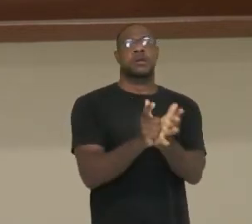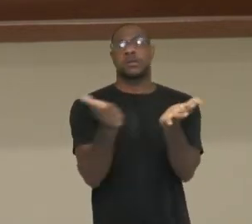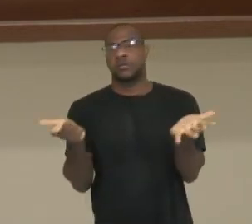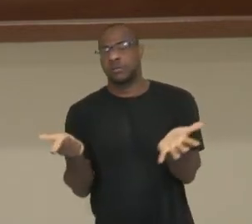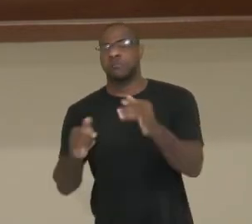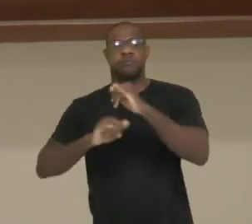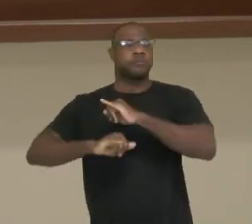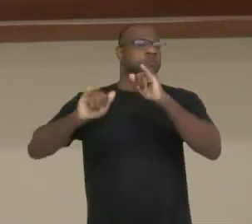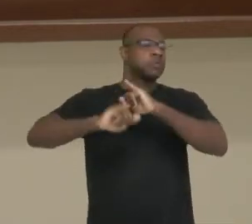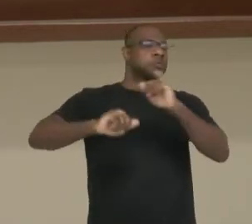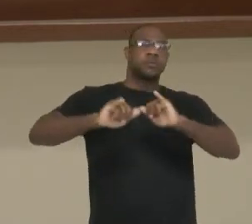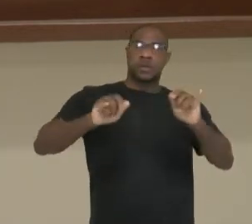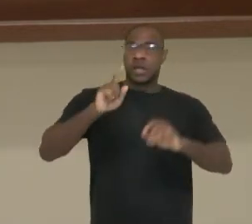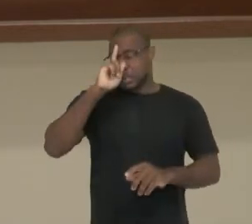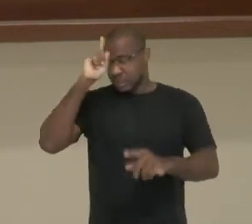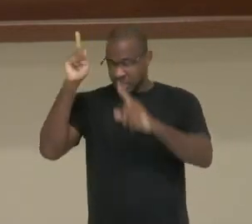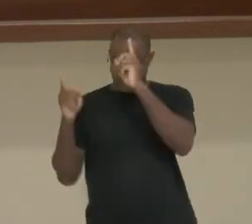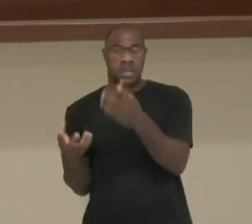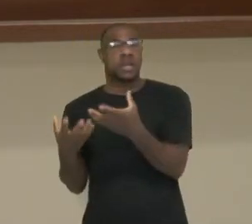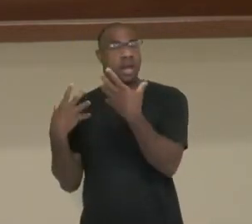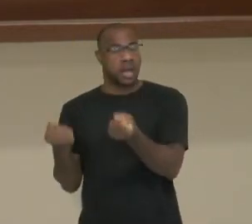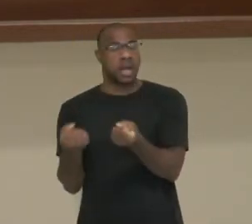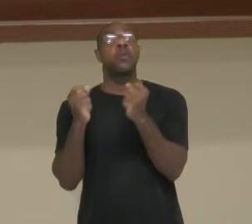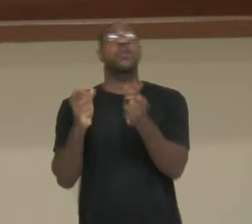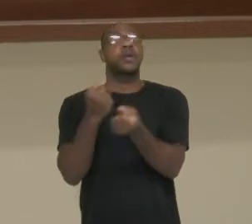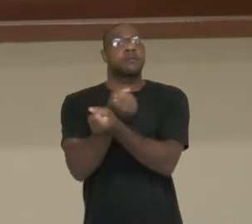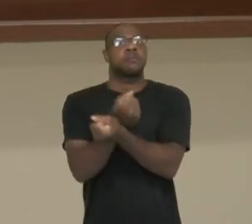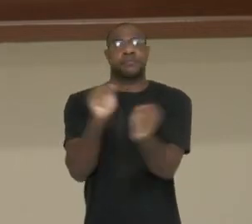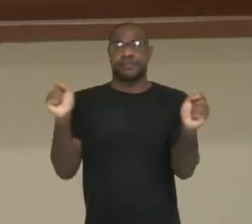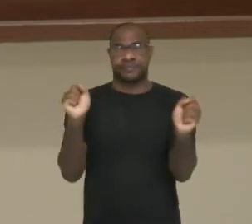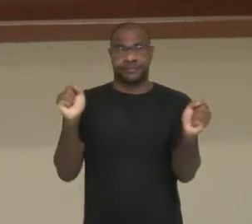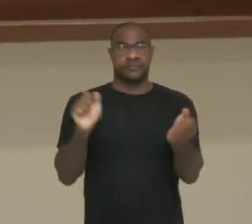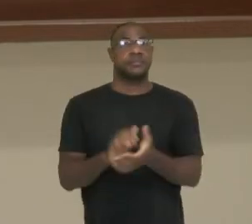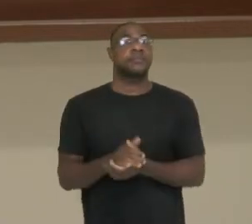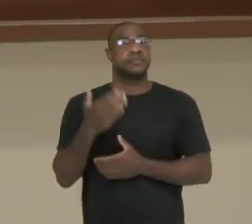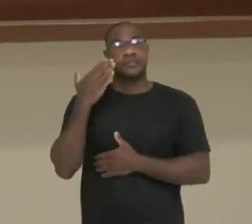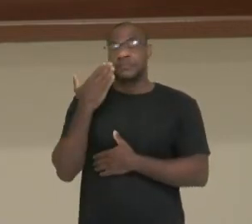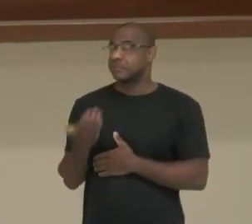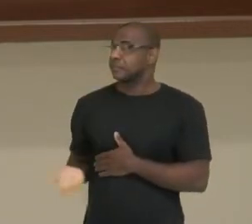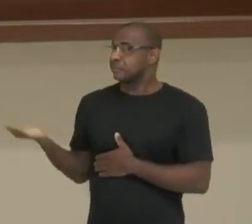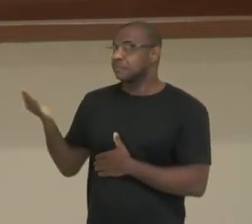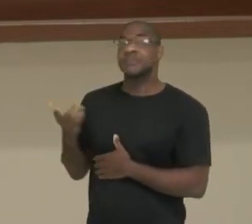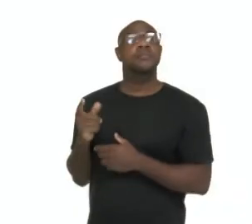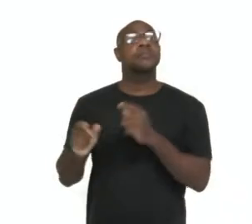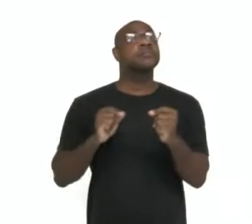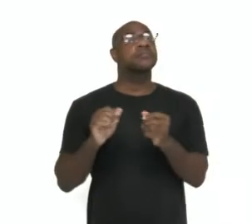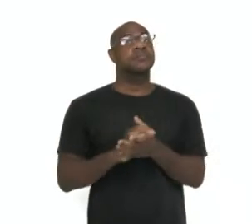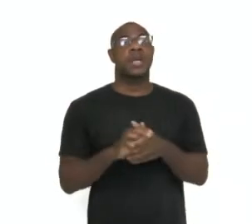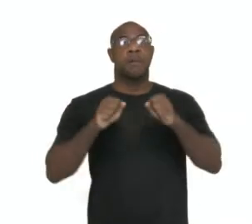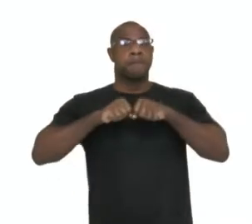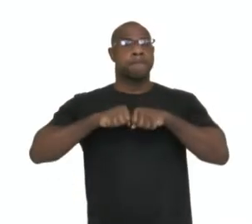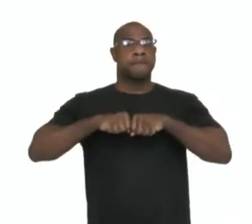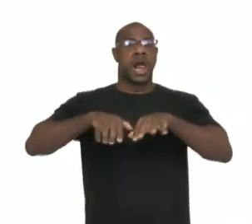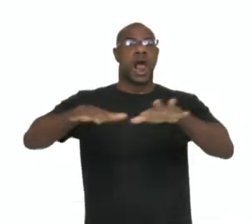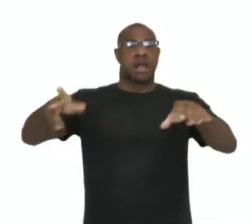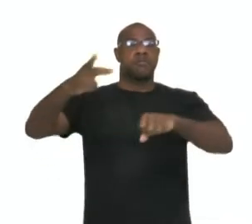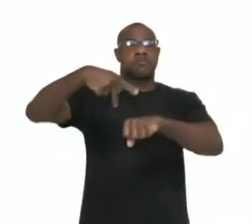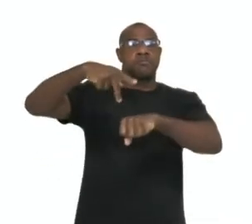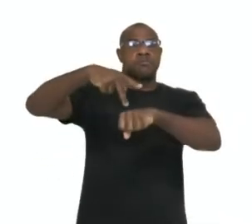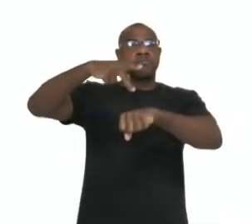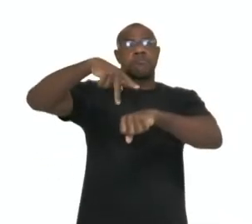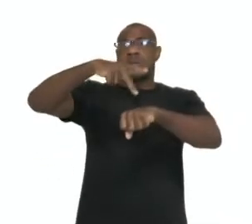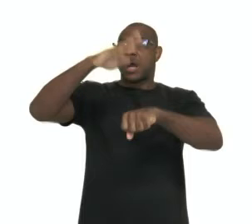livros, divulgando essas ideias de abolição. A gente vai ver, então, que isso acaba se alastrando por todo o país